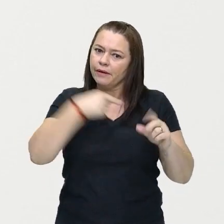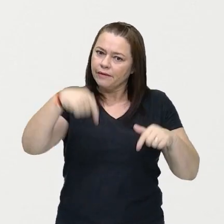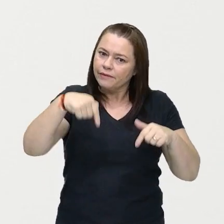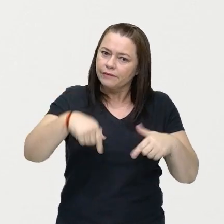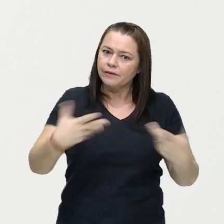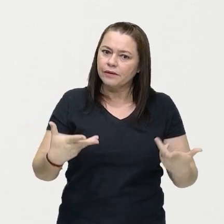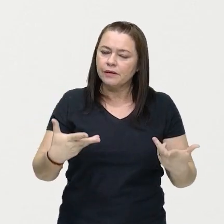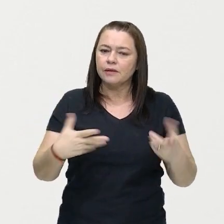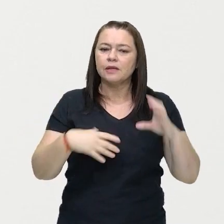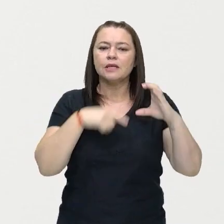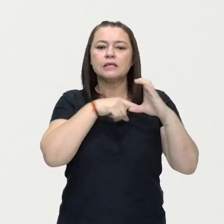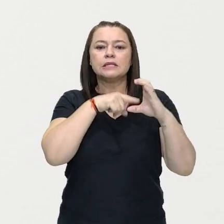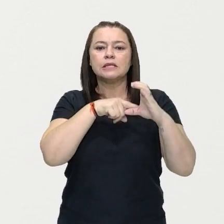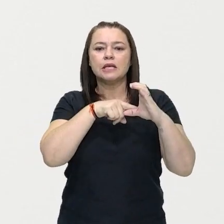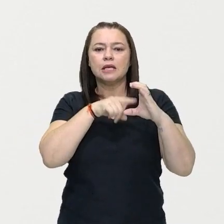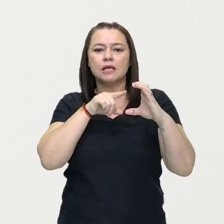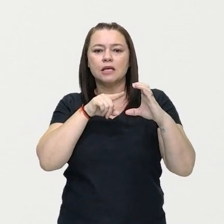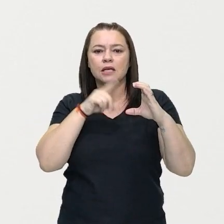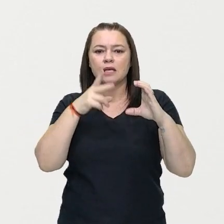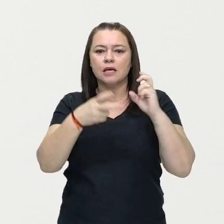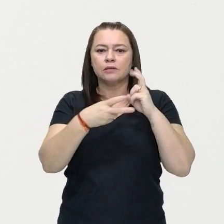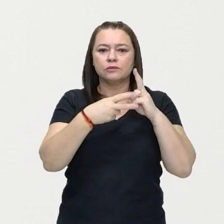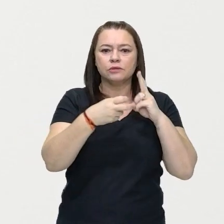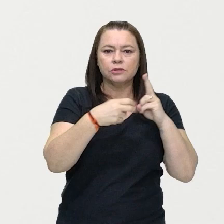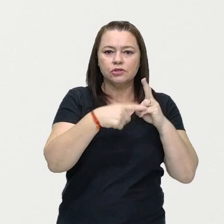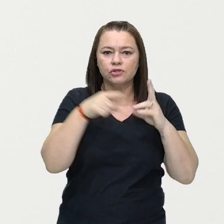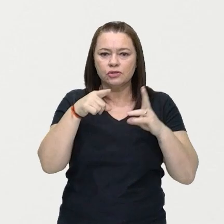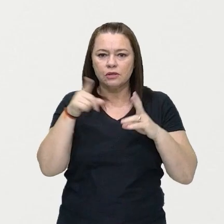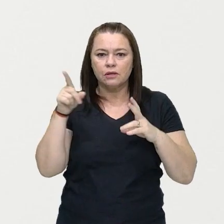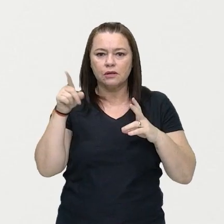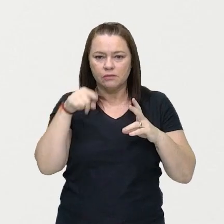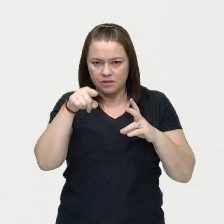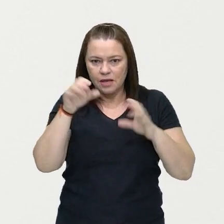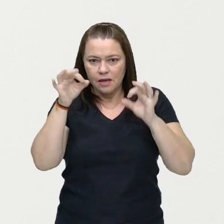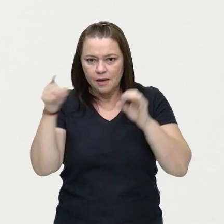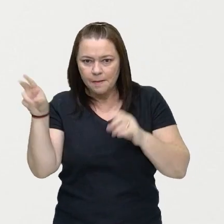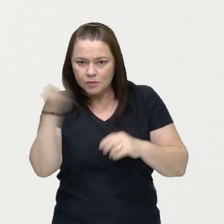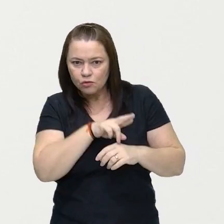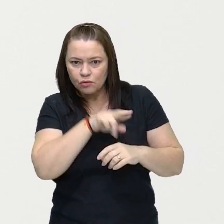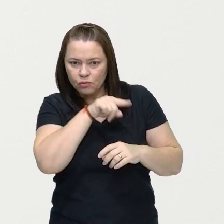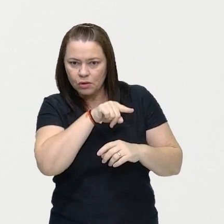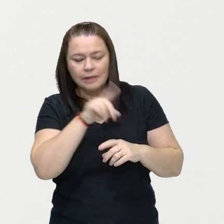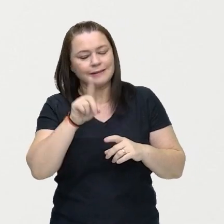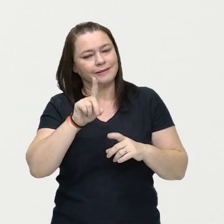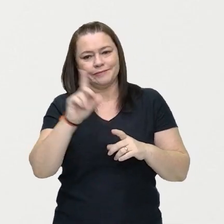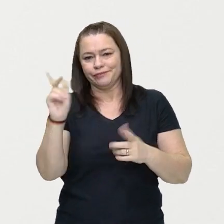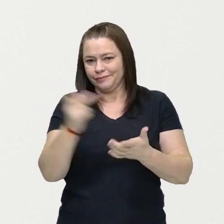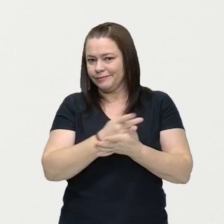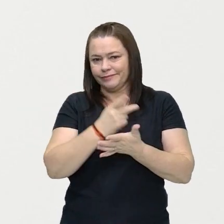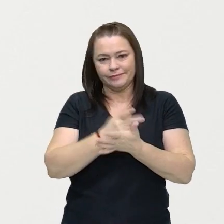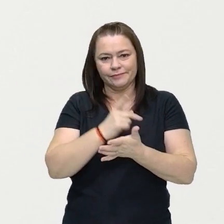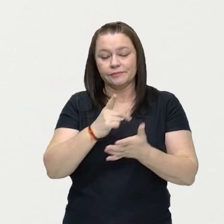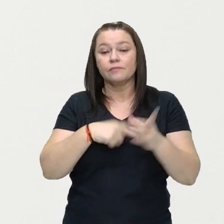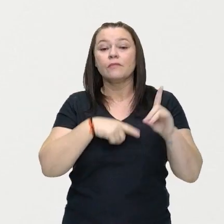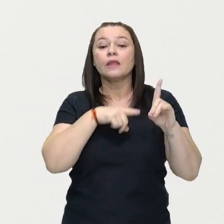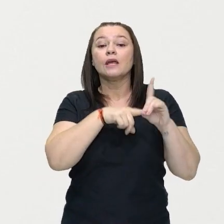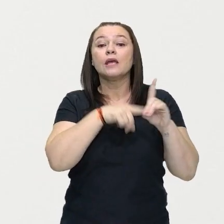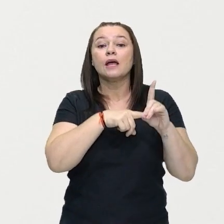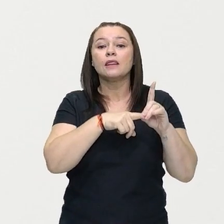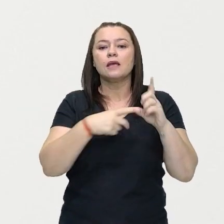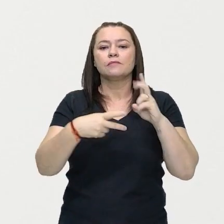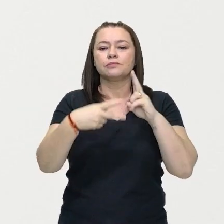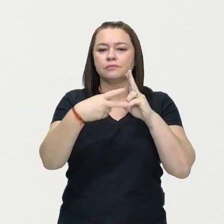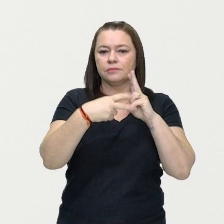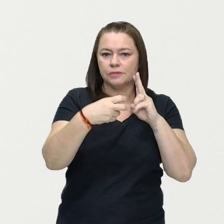C, indígenas? Opa, marcou essa daí? Então, desmarca, porque está errado. Não eram indígenas, não. Letra D,